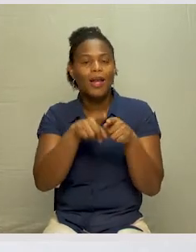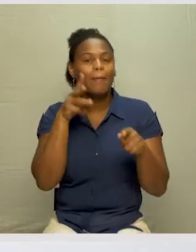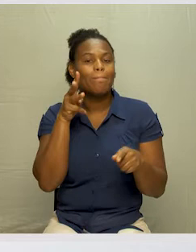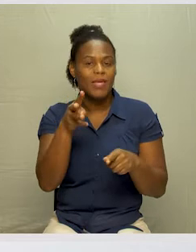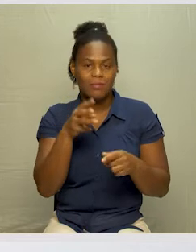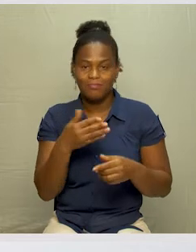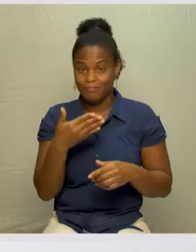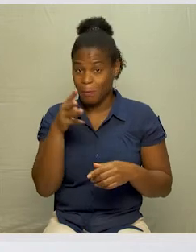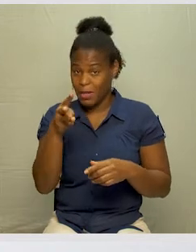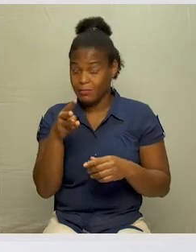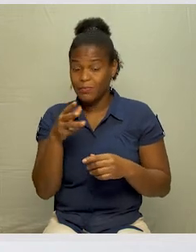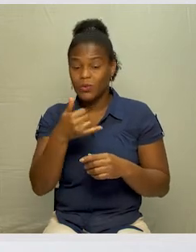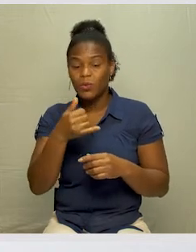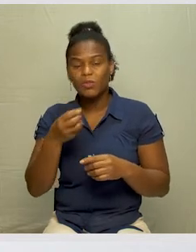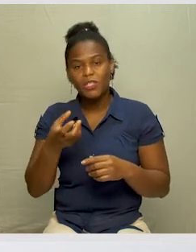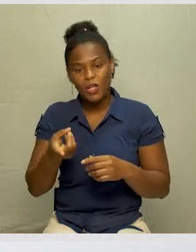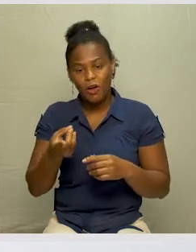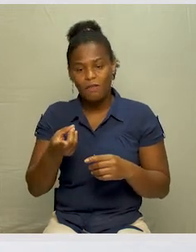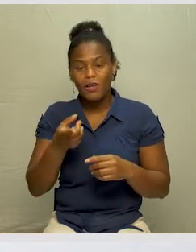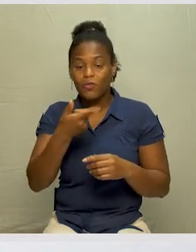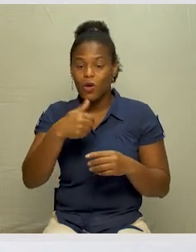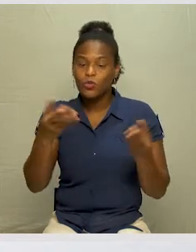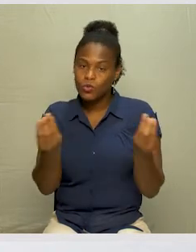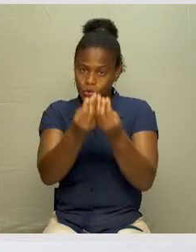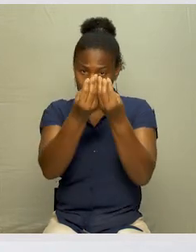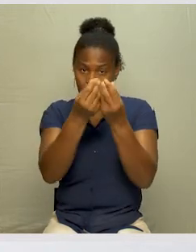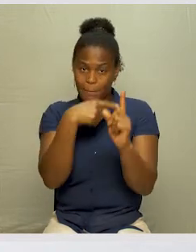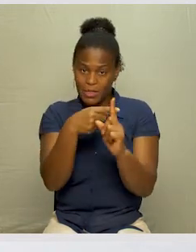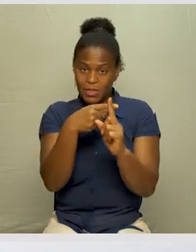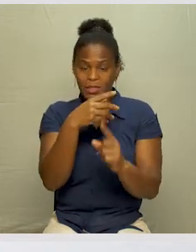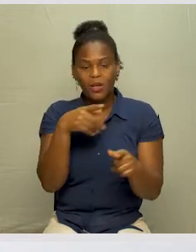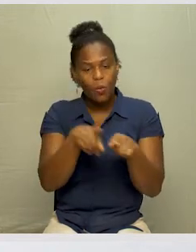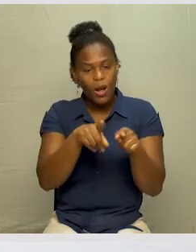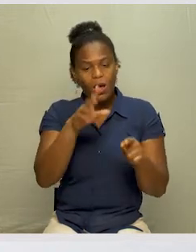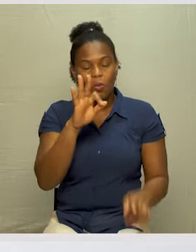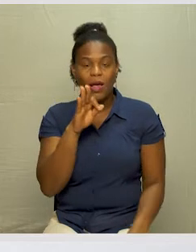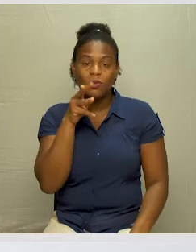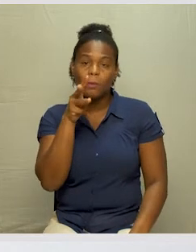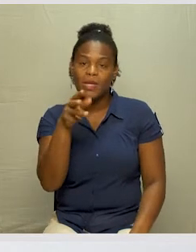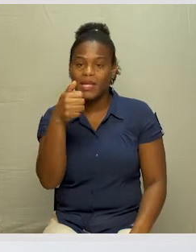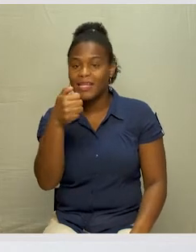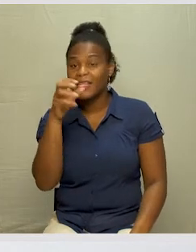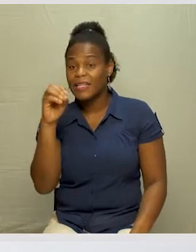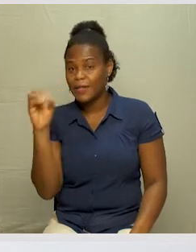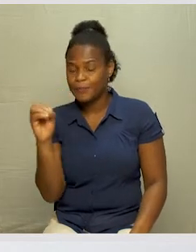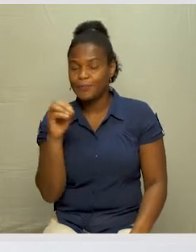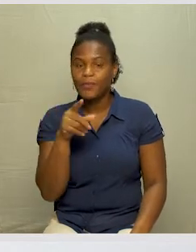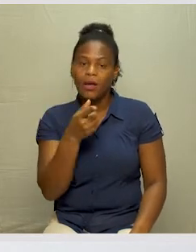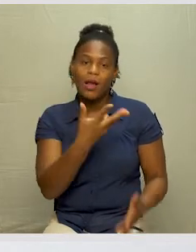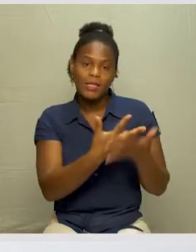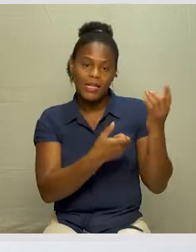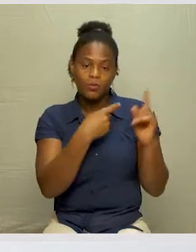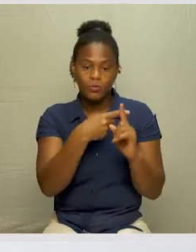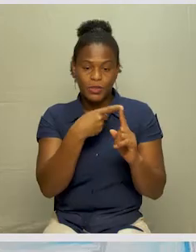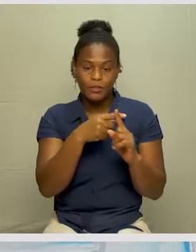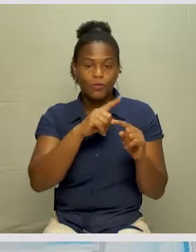1.000. E em 2019, fazendo a soma, dá 4.500. Saldo